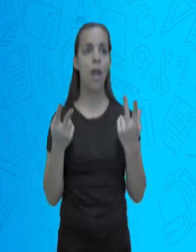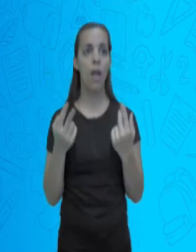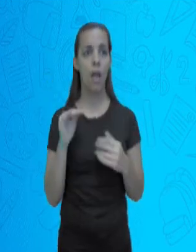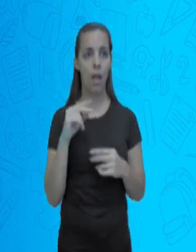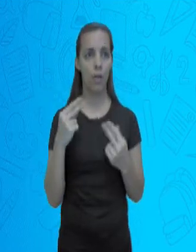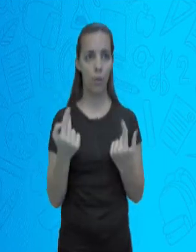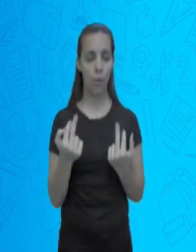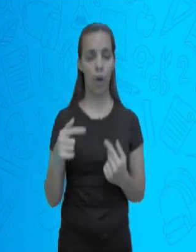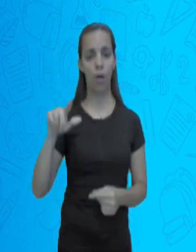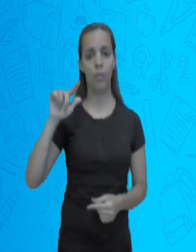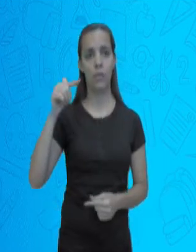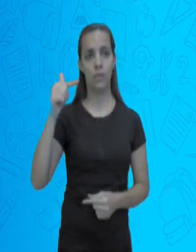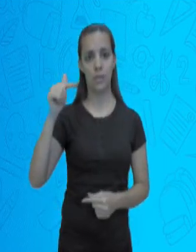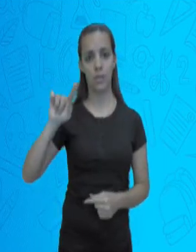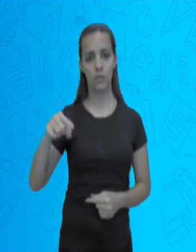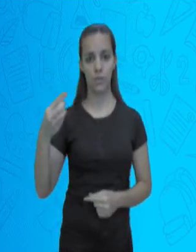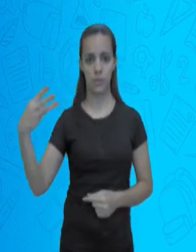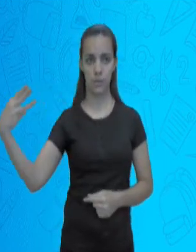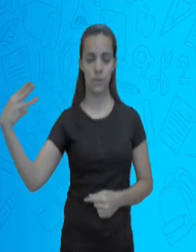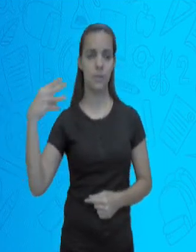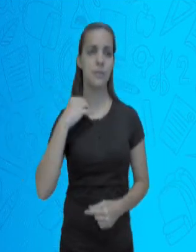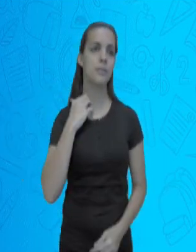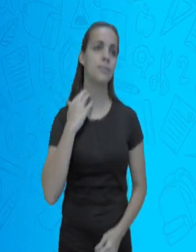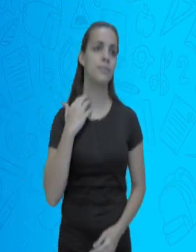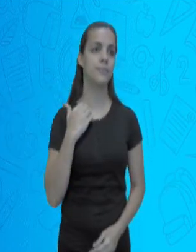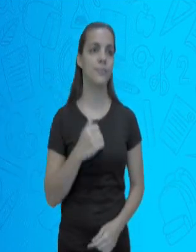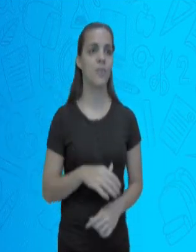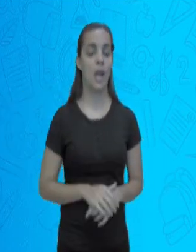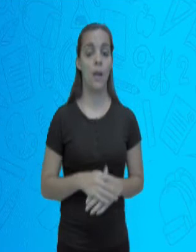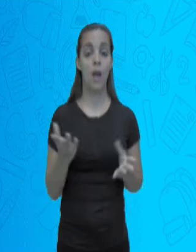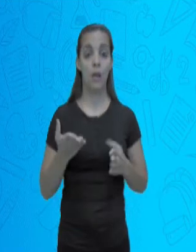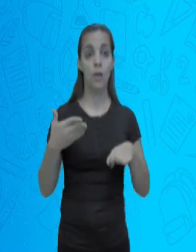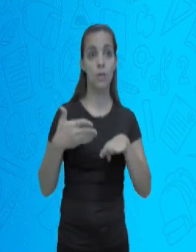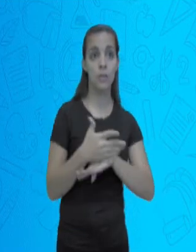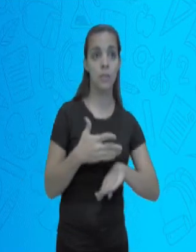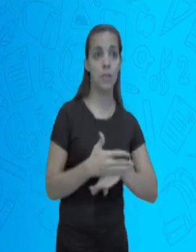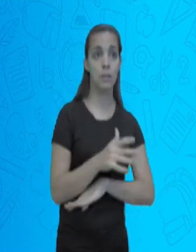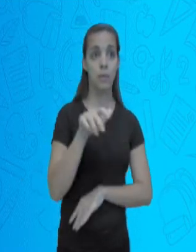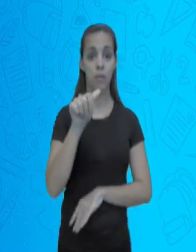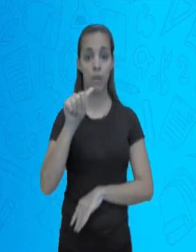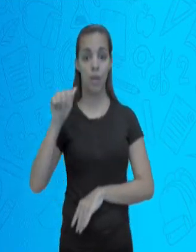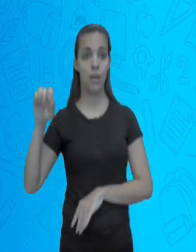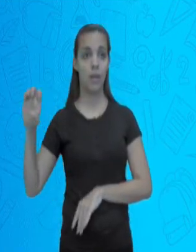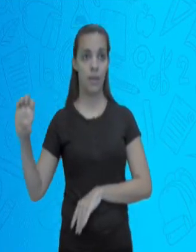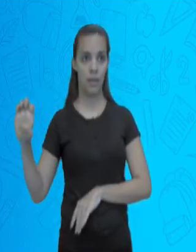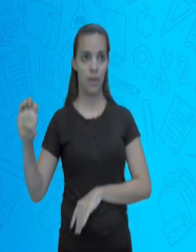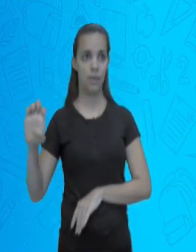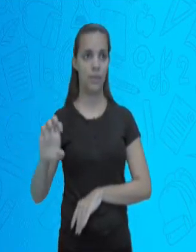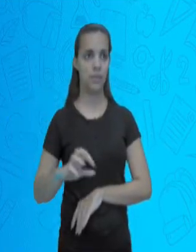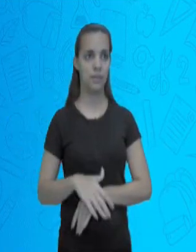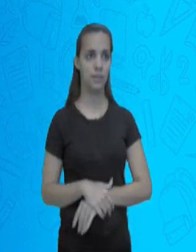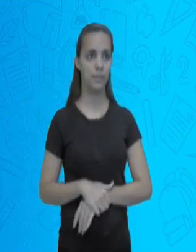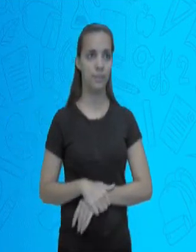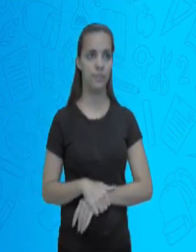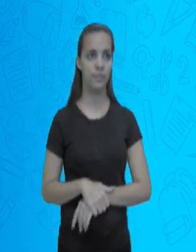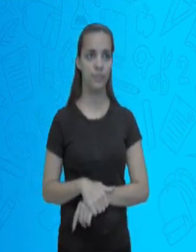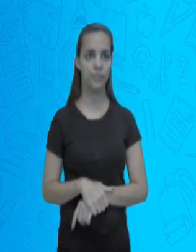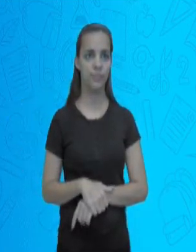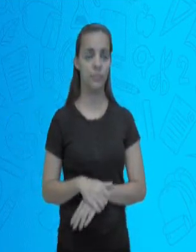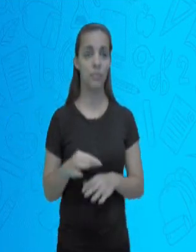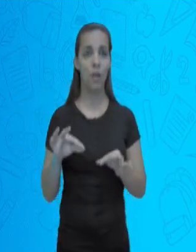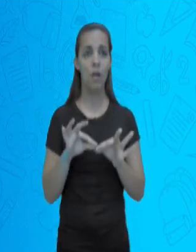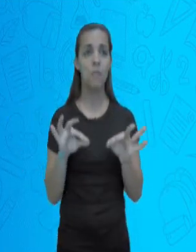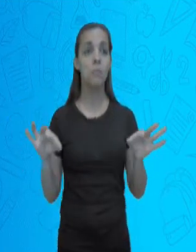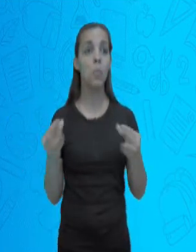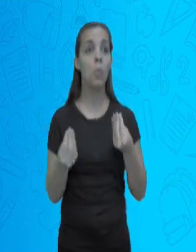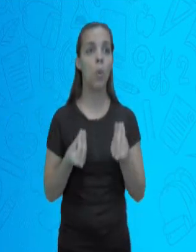2, 7,3. O segmento AE, qual vai ser a medida,